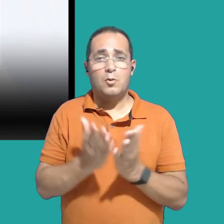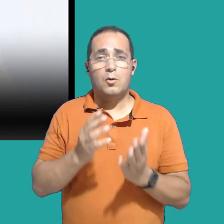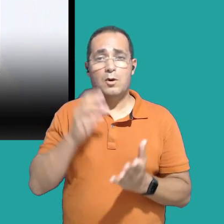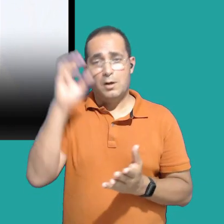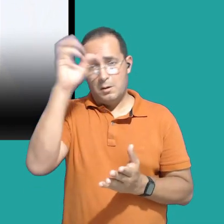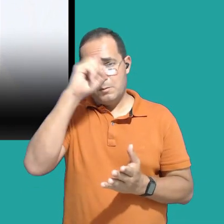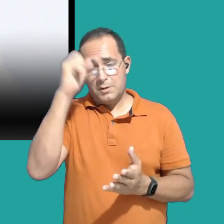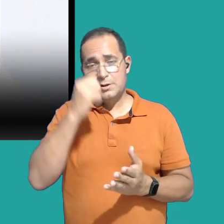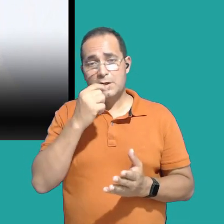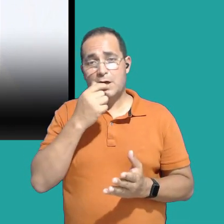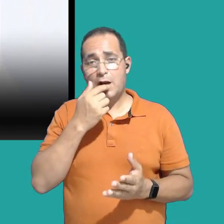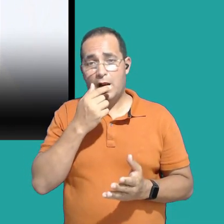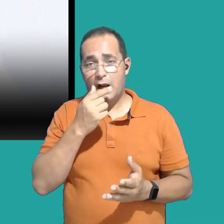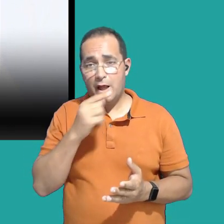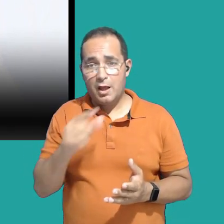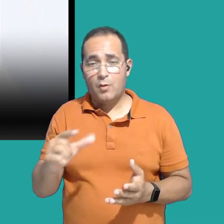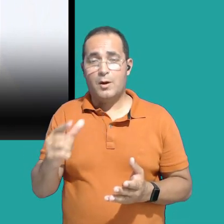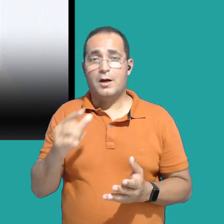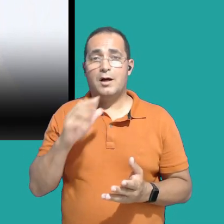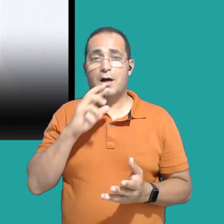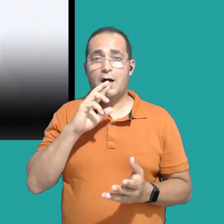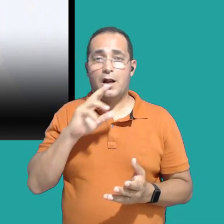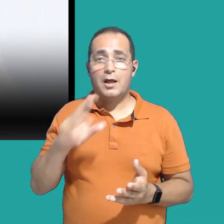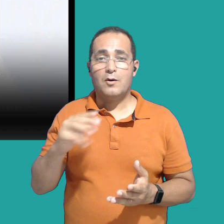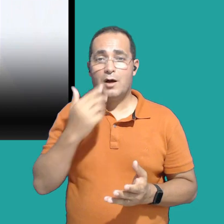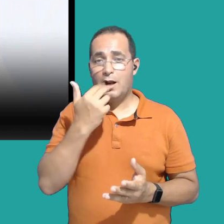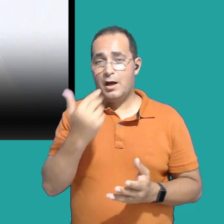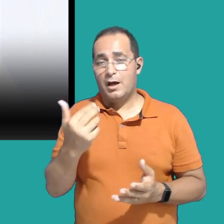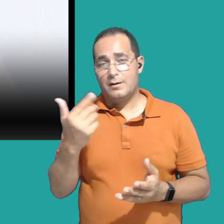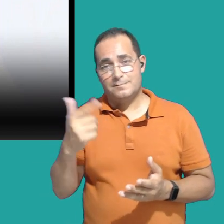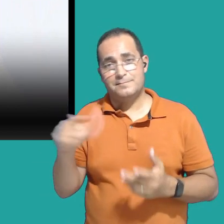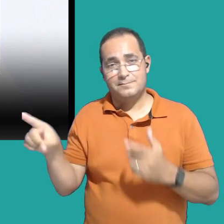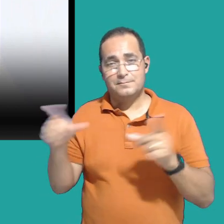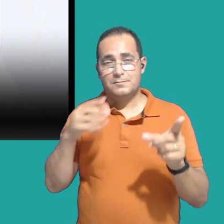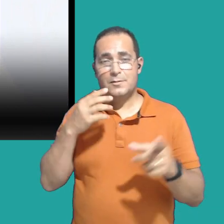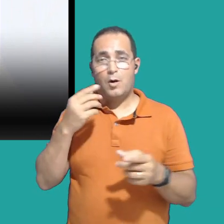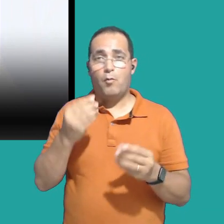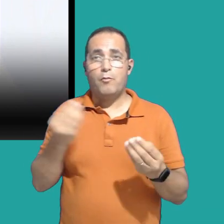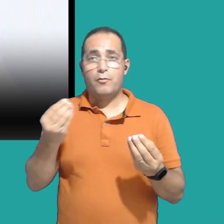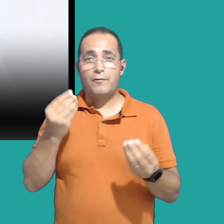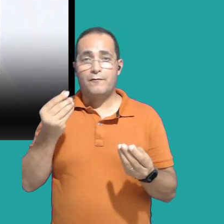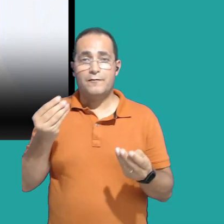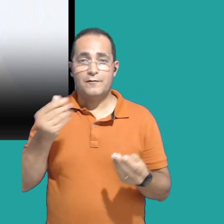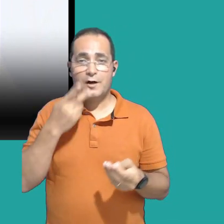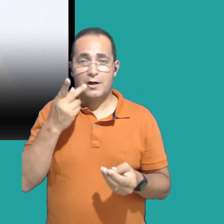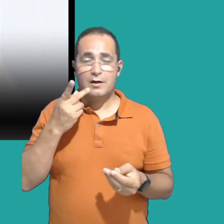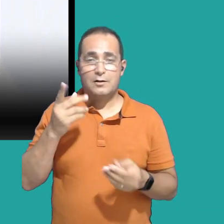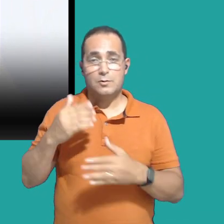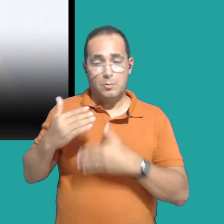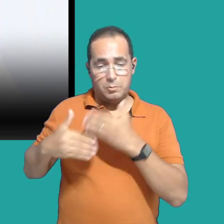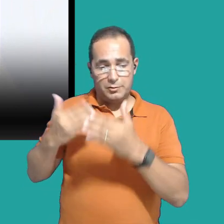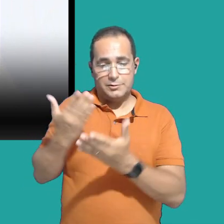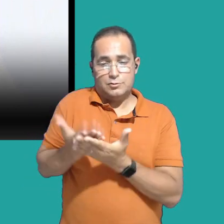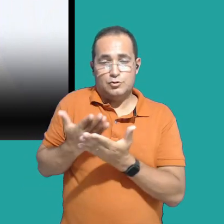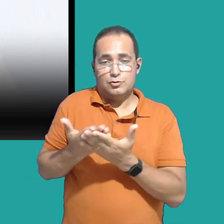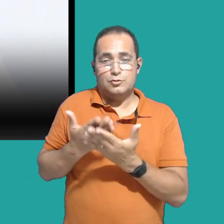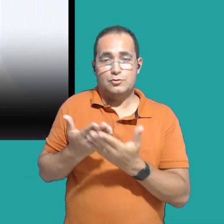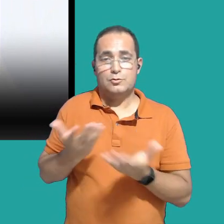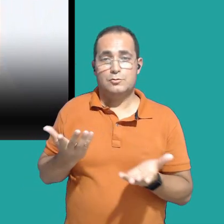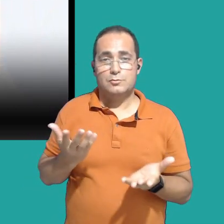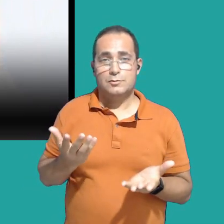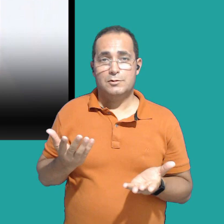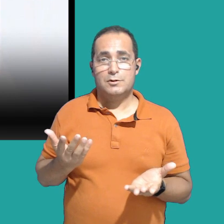funciona. Se for para um aprendizado de idiomas, o audiobook vai funcionar também, porque a pessoa vai ouvir melhor a pronúncia, né? Então, porque assim,